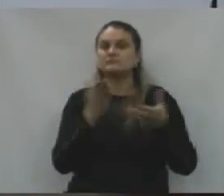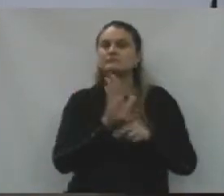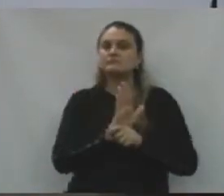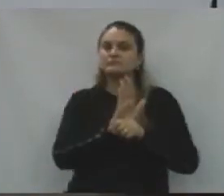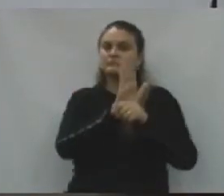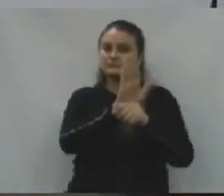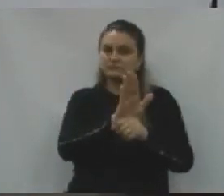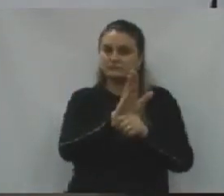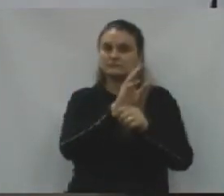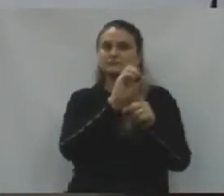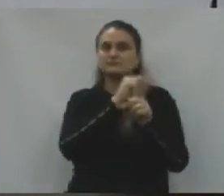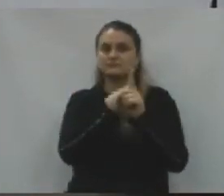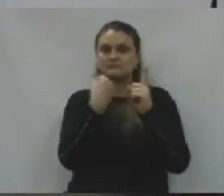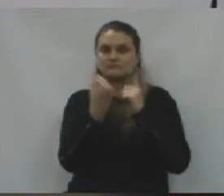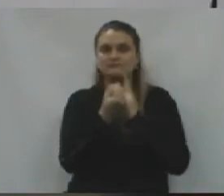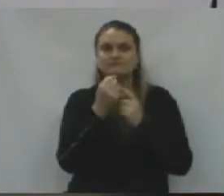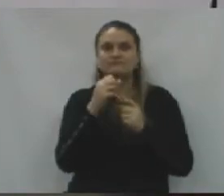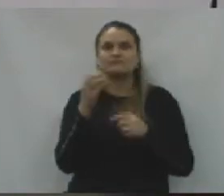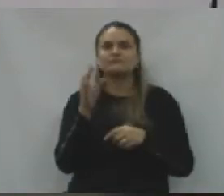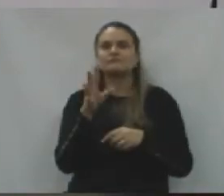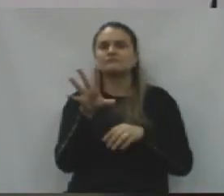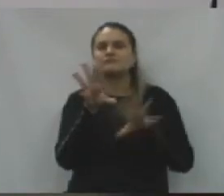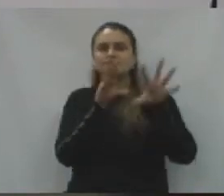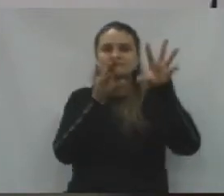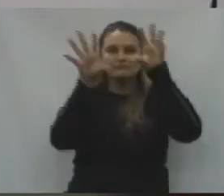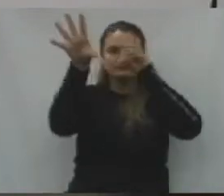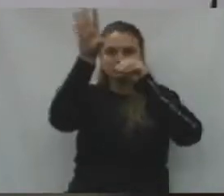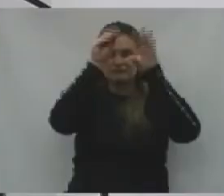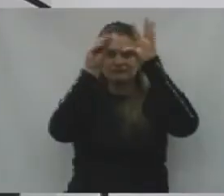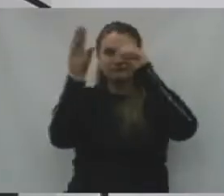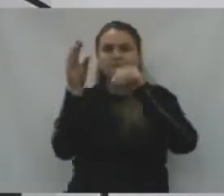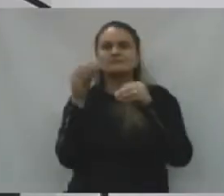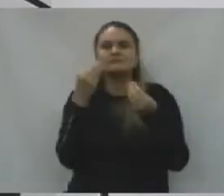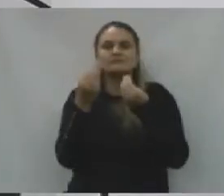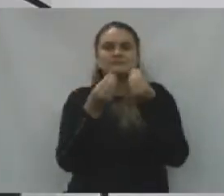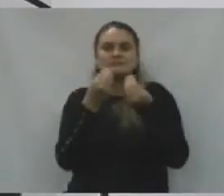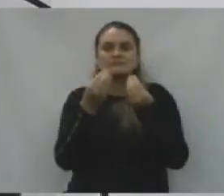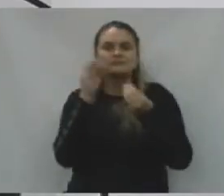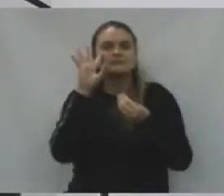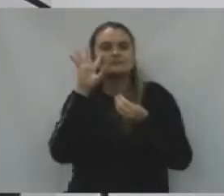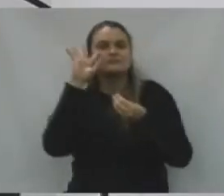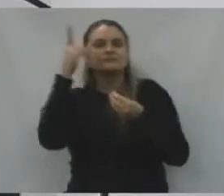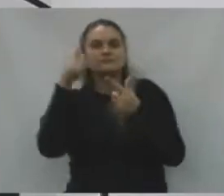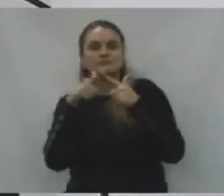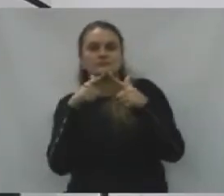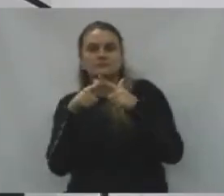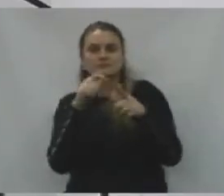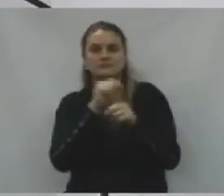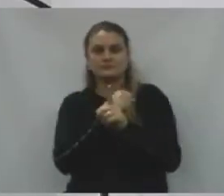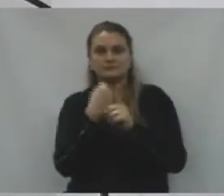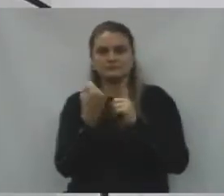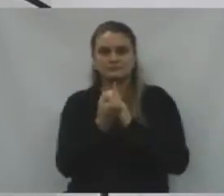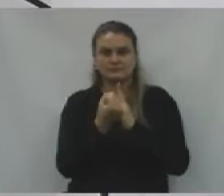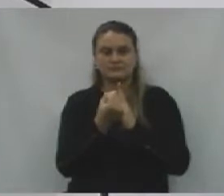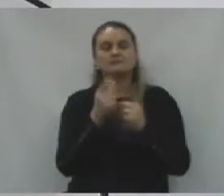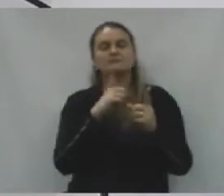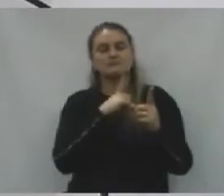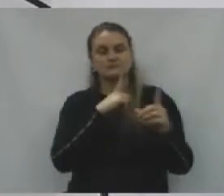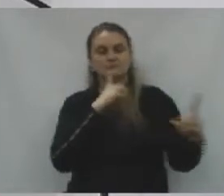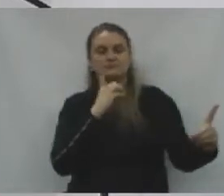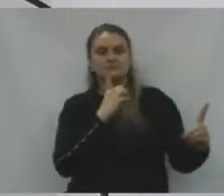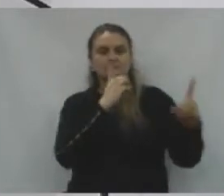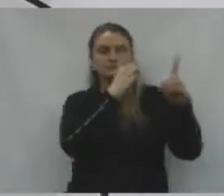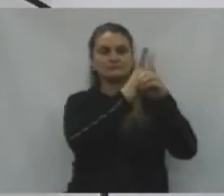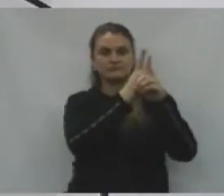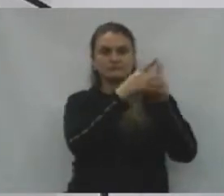querem. Eles querem produzir ciência, eles querem encontrar soluções para as nossas comunidades. Por isso, esse encontro em